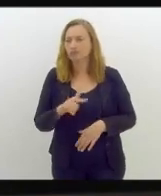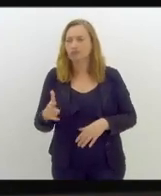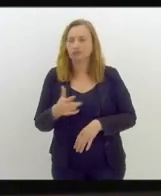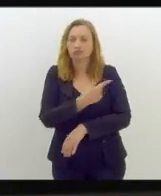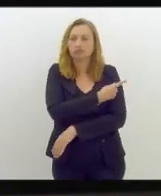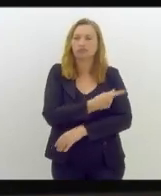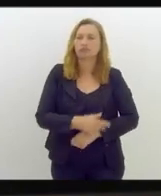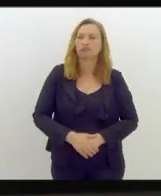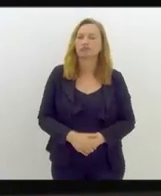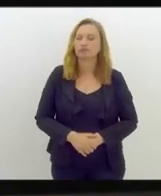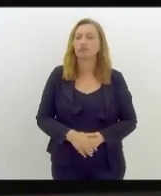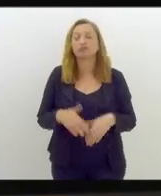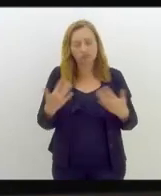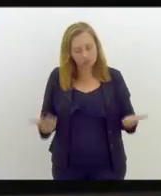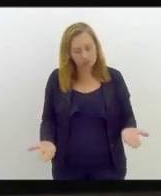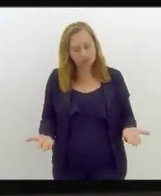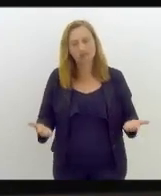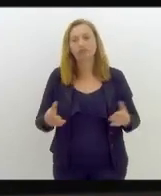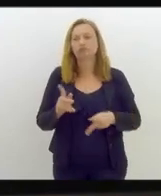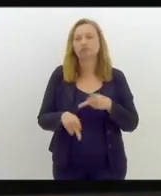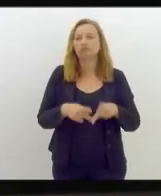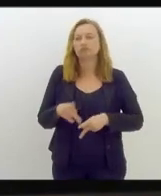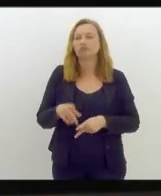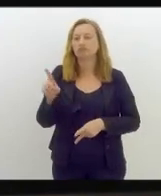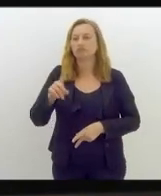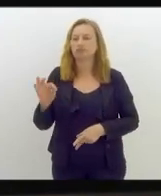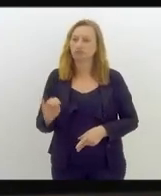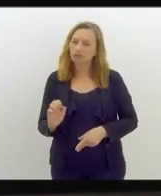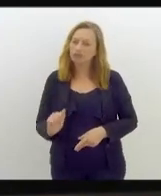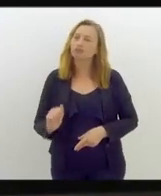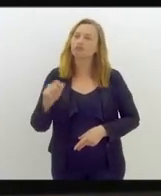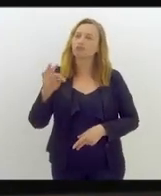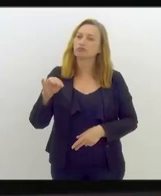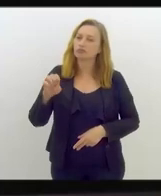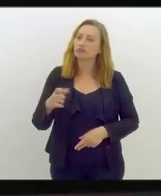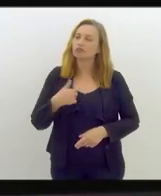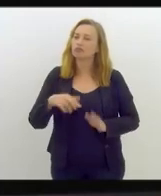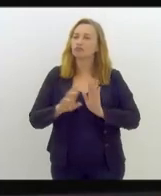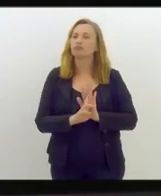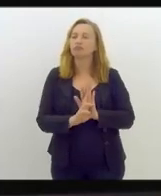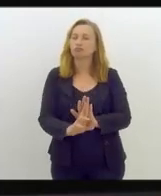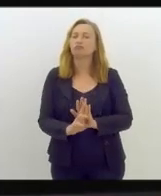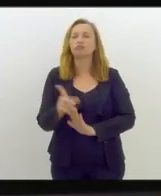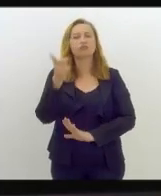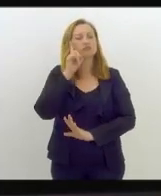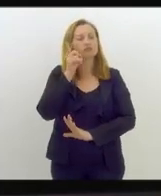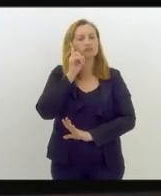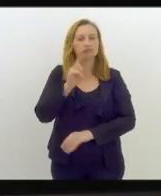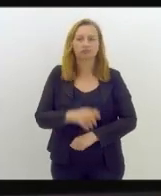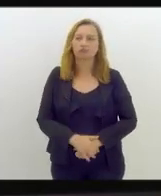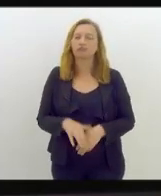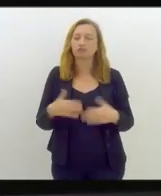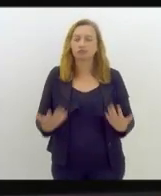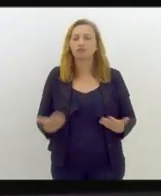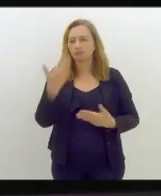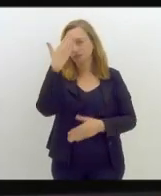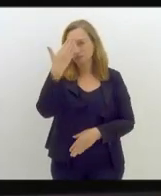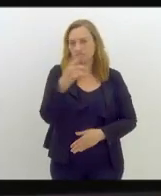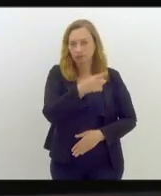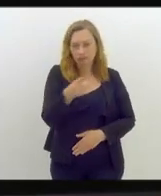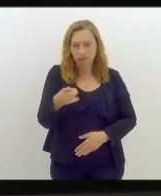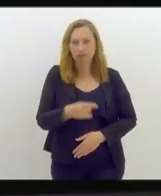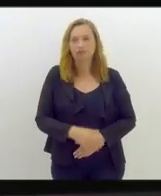vacina. Então, essa população da Zona Oeste que eu represento, aquela que está ali no dia a dia. Então, eu queria agradecer a